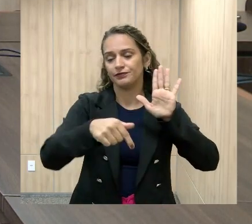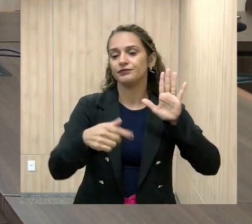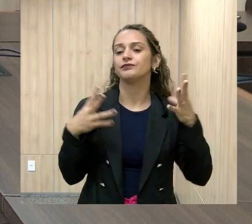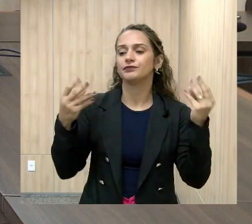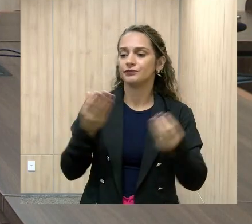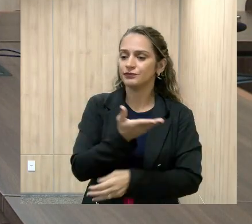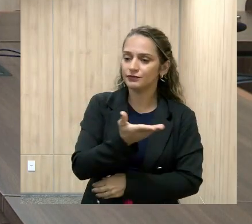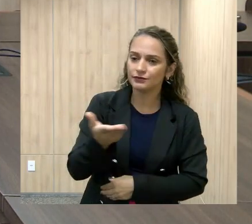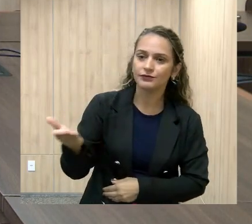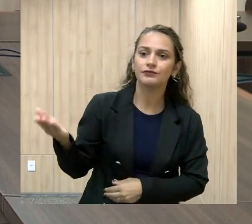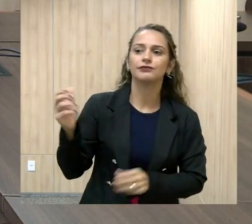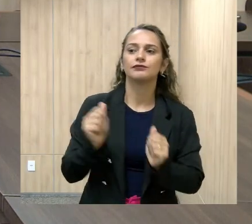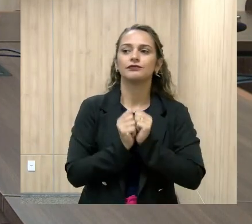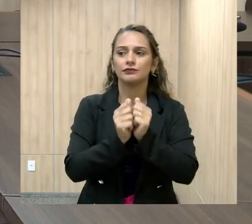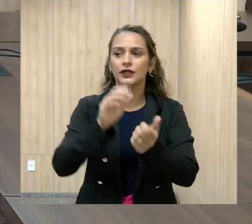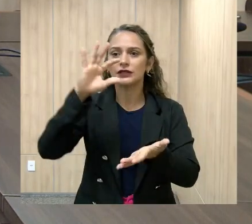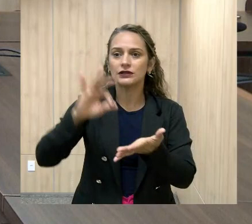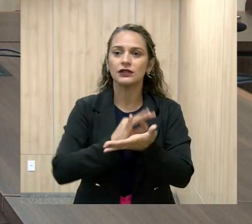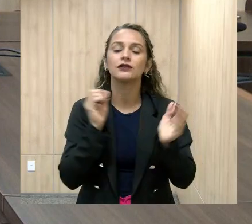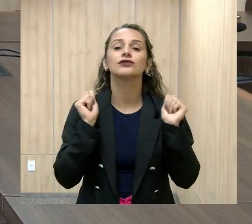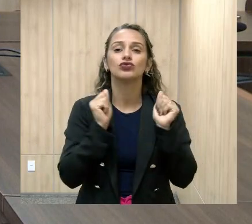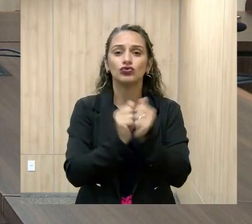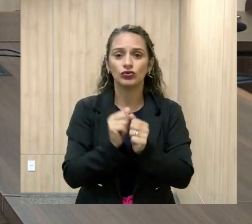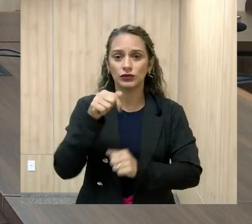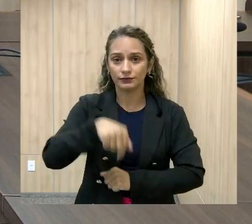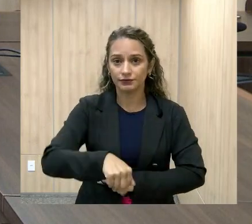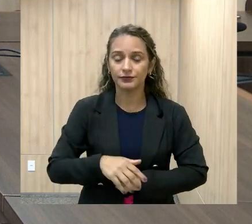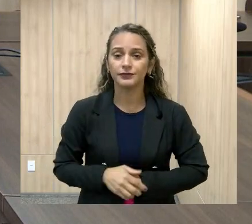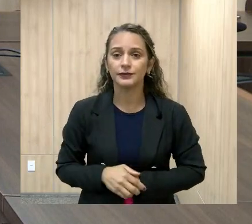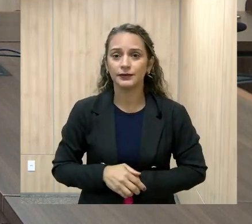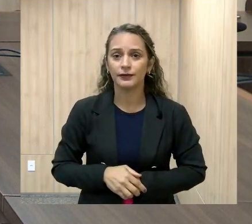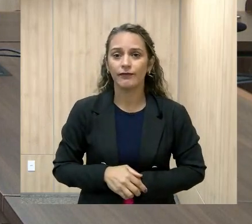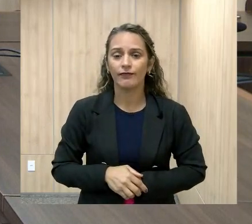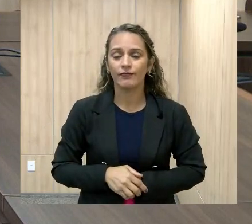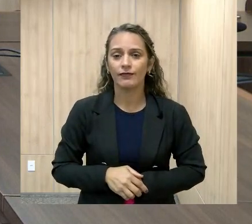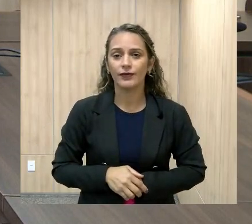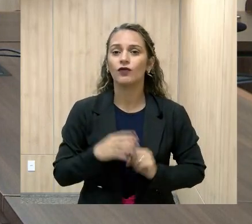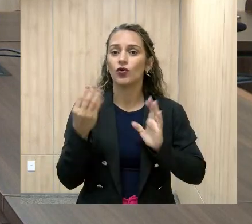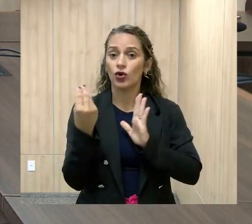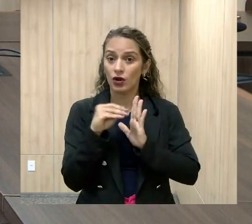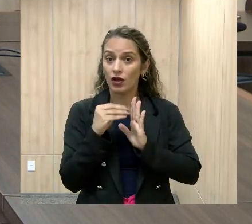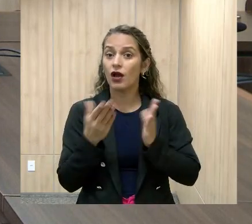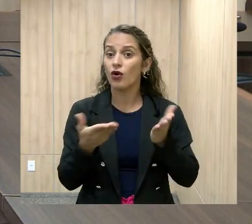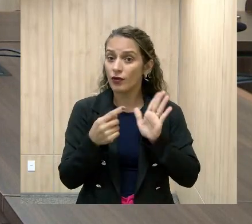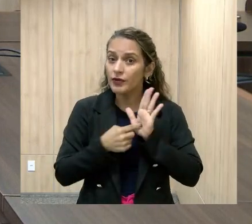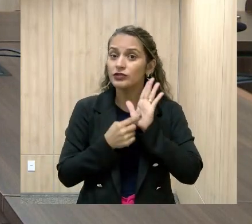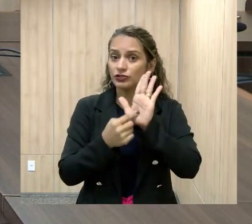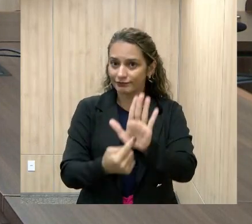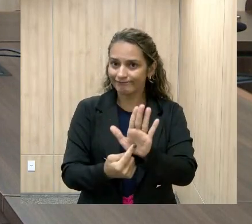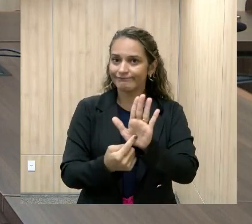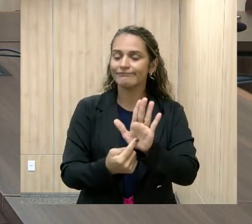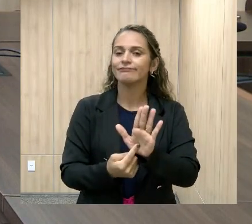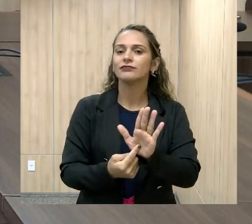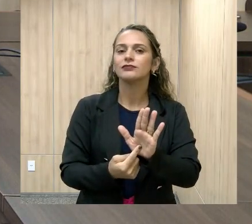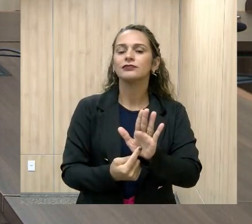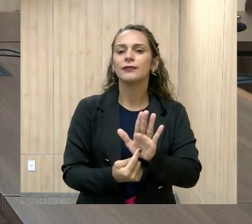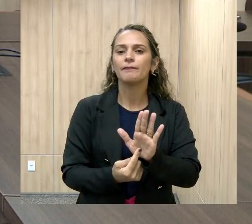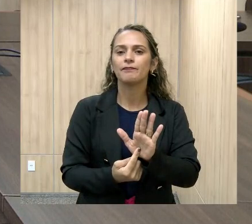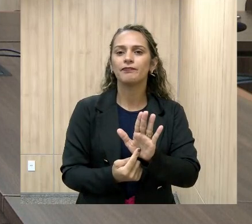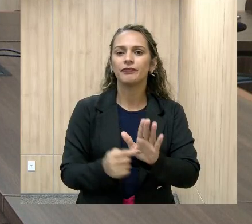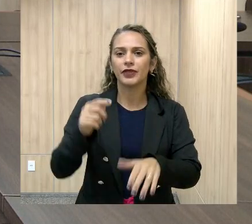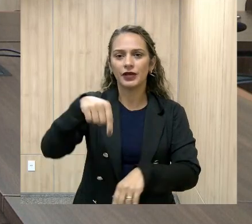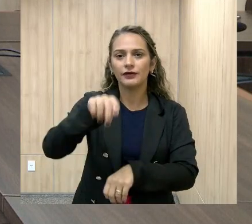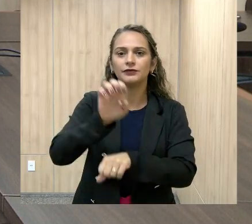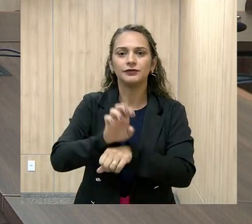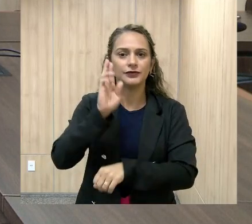aqui aos nobres colegas e que assinassem comigo é o que eu vou colocar como indicação para